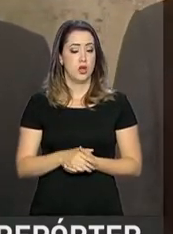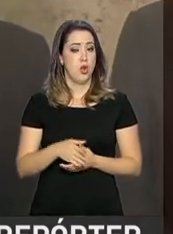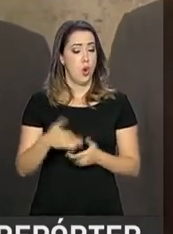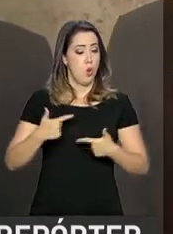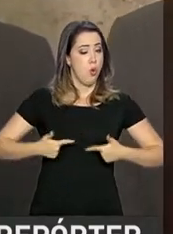crime organizado